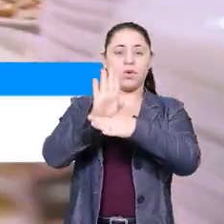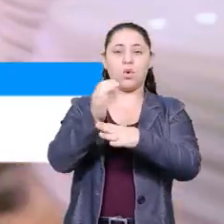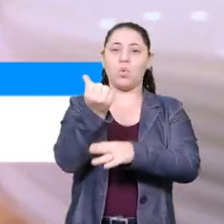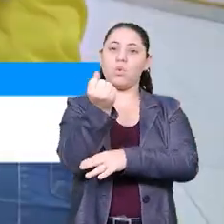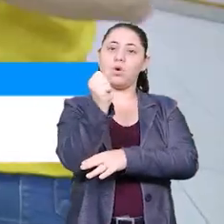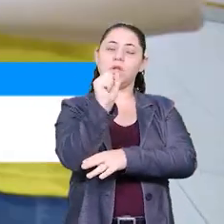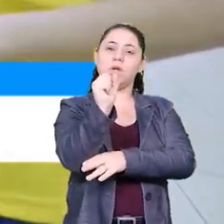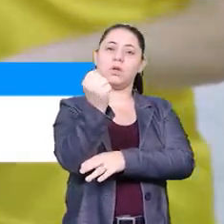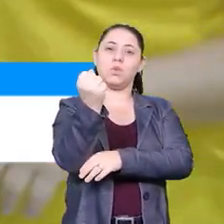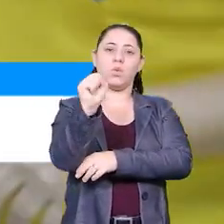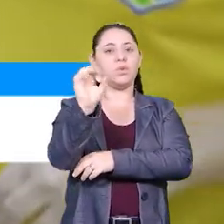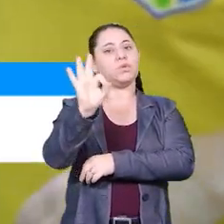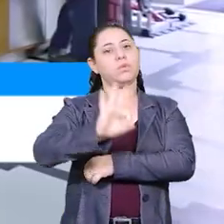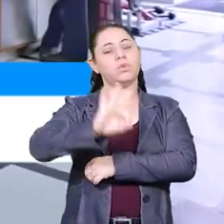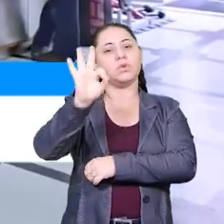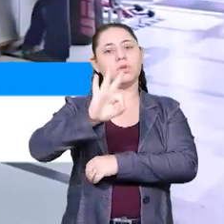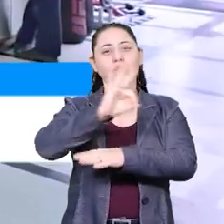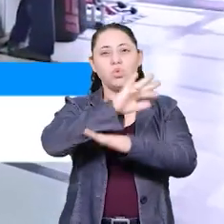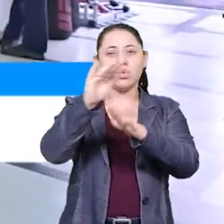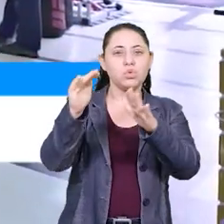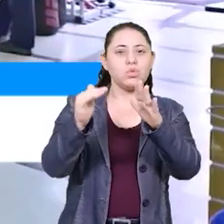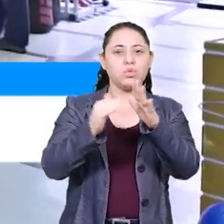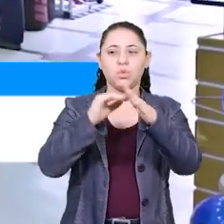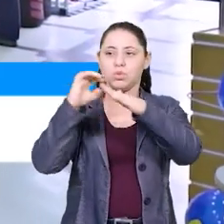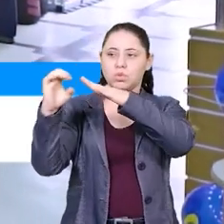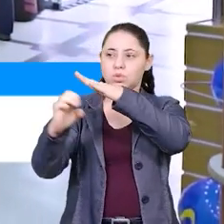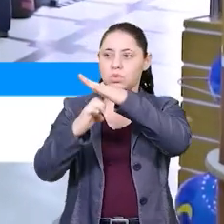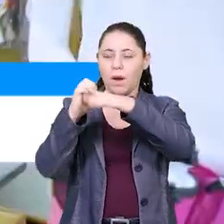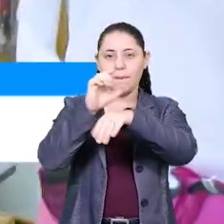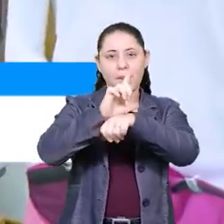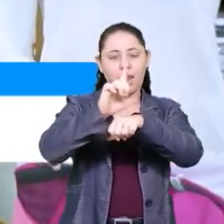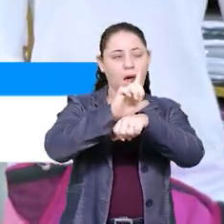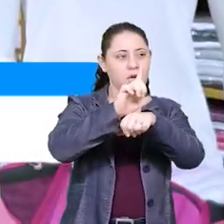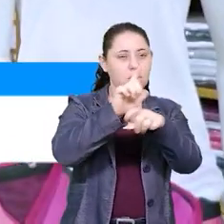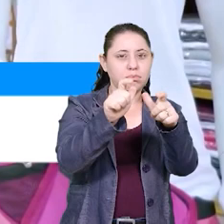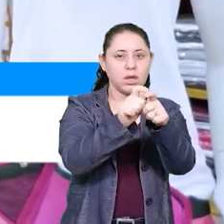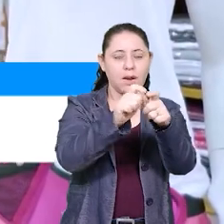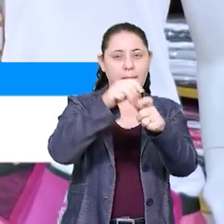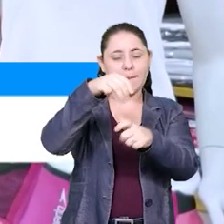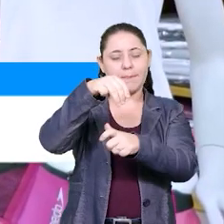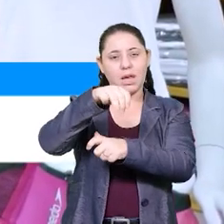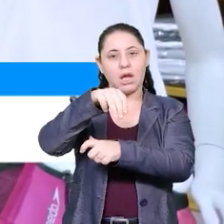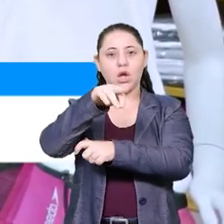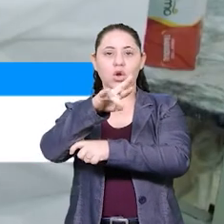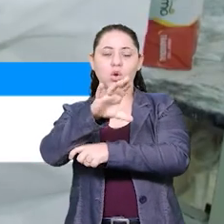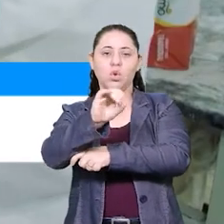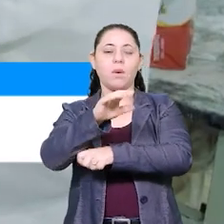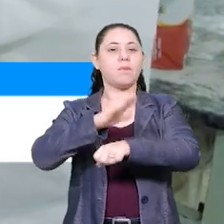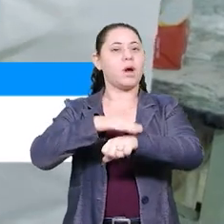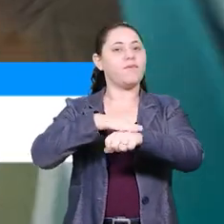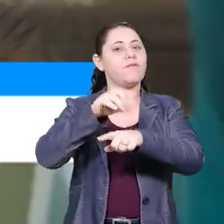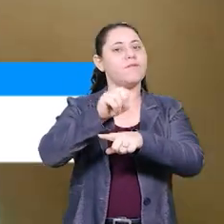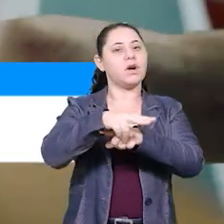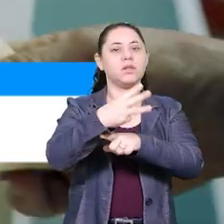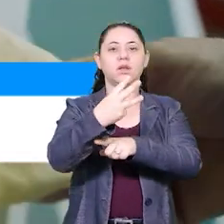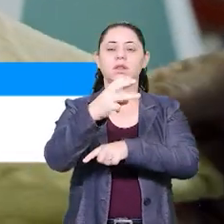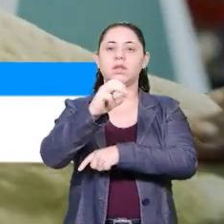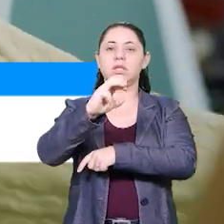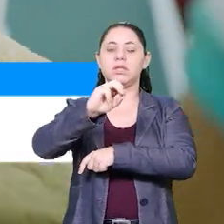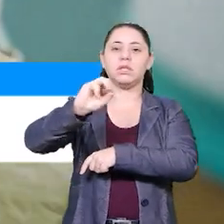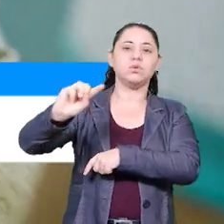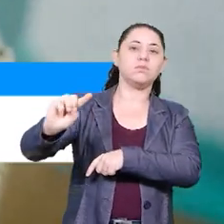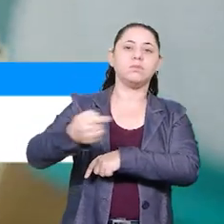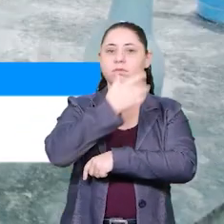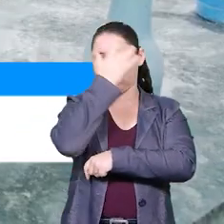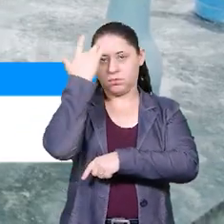beneficiará 88% do total dos estabelecimentos comerciais de Mato Grosso do Sul que empregam mais